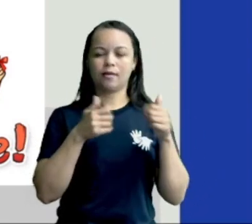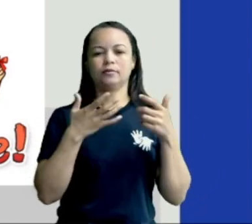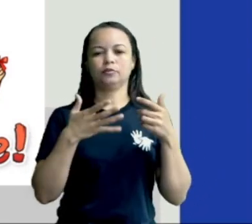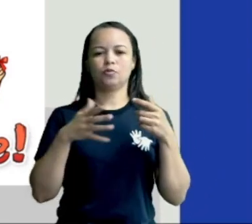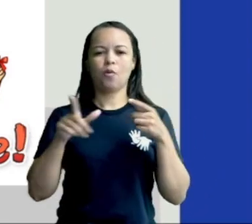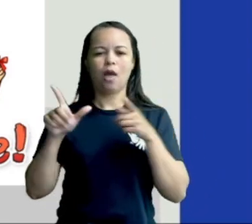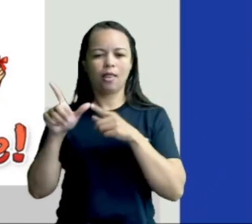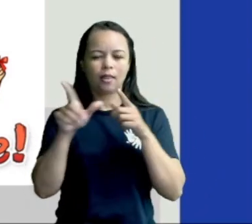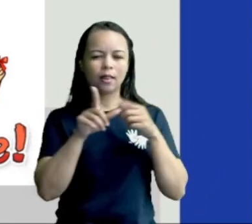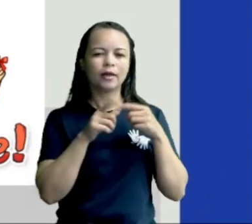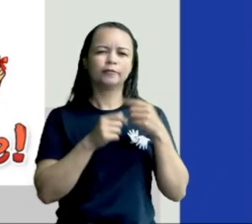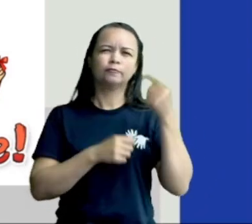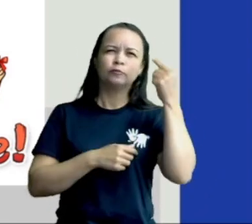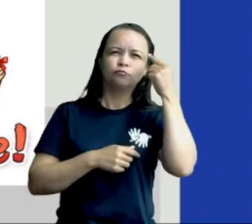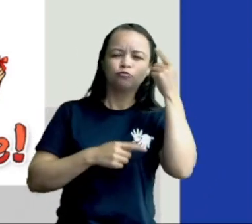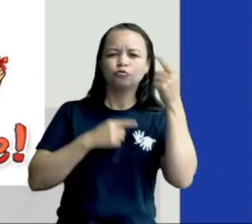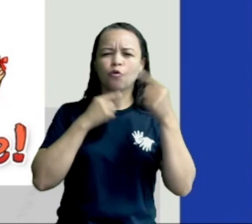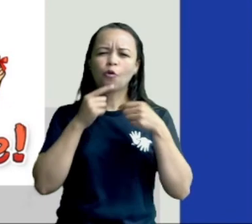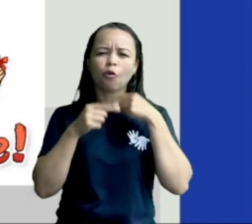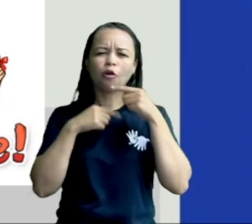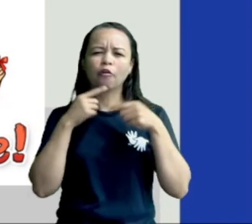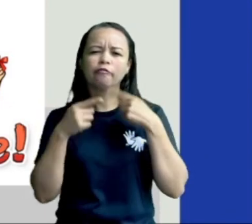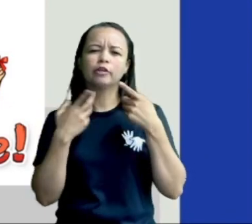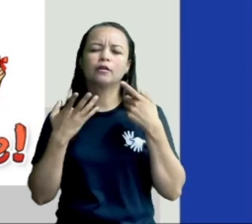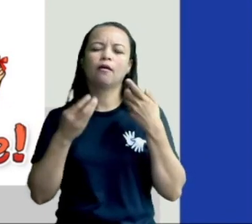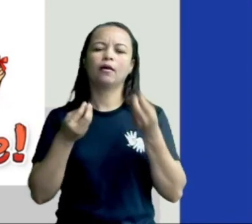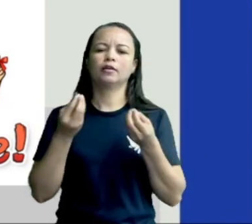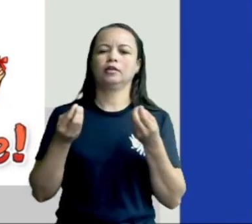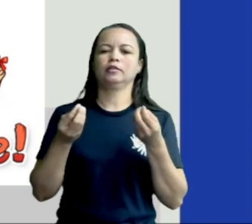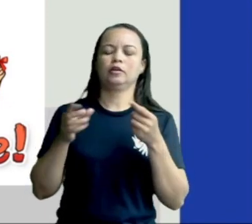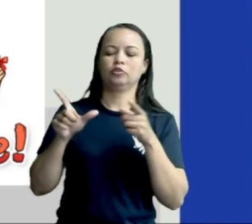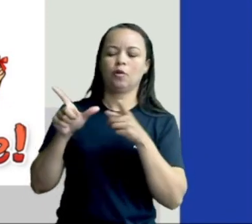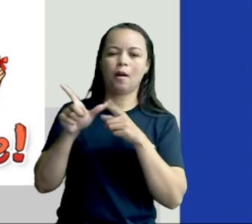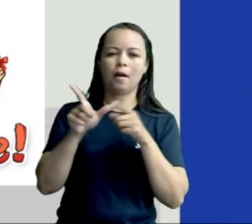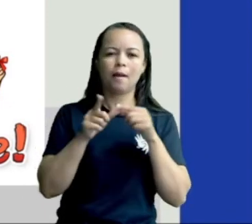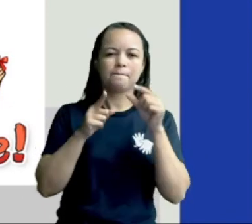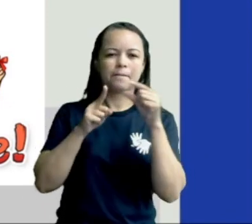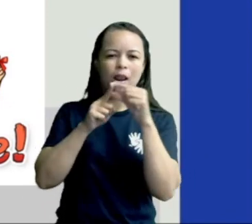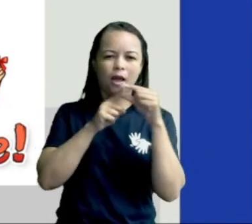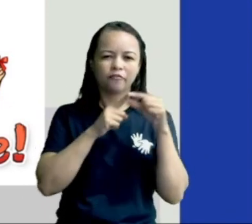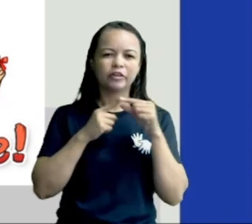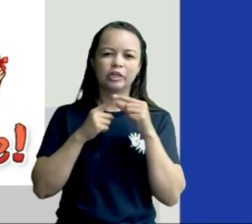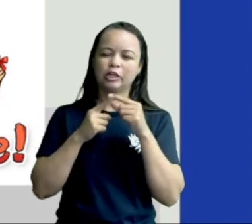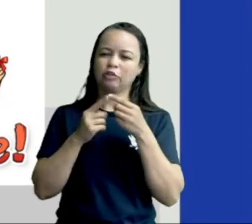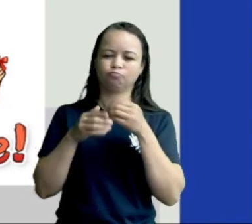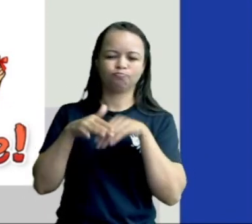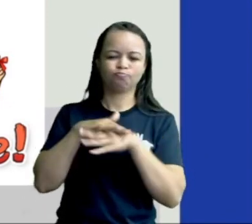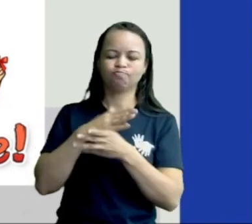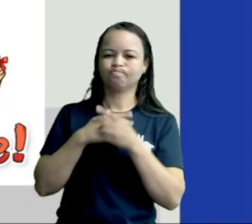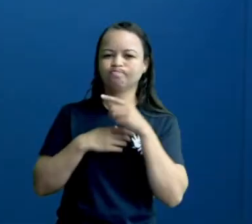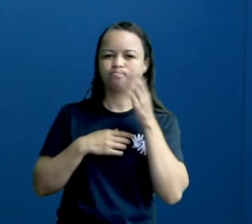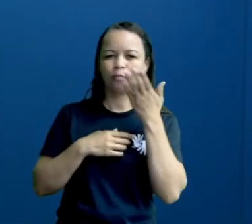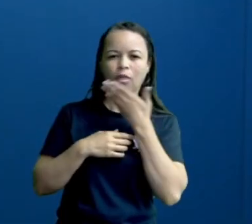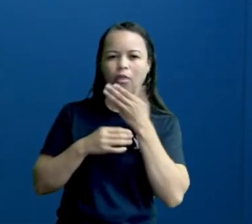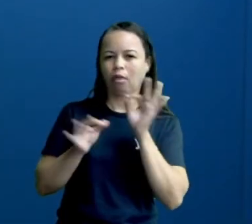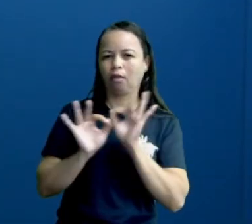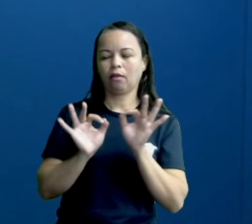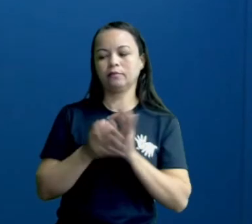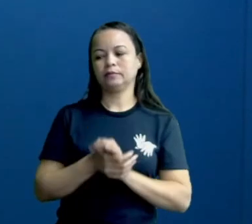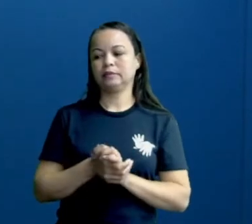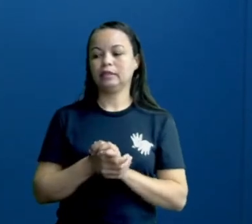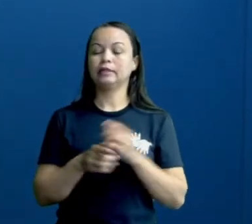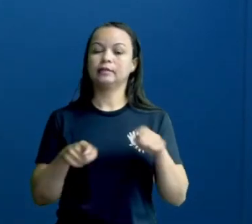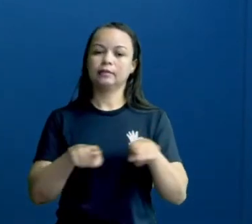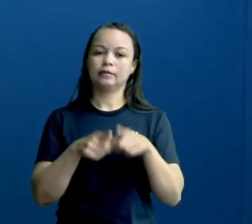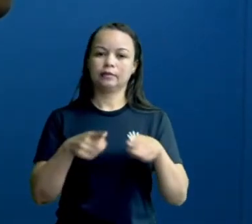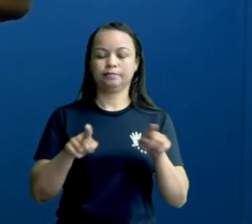tiramos dúvidas sobre as palavrinhas que a gente não está acostumado a ver e ouvimos e acompanhamos a letra do hino, certo,